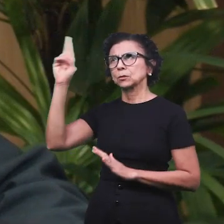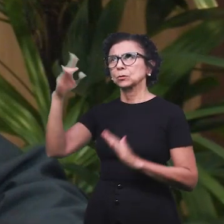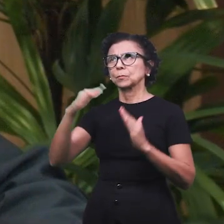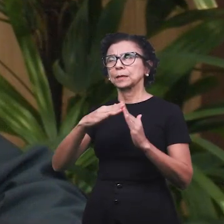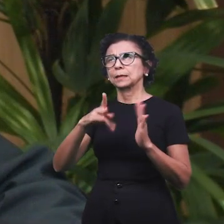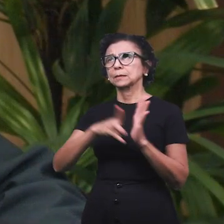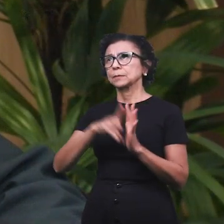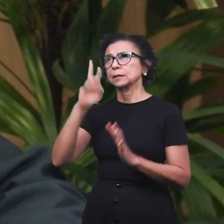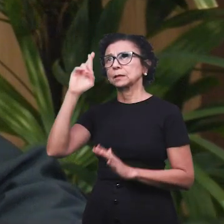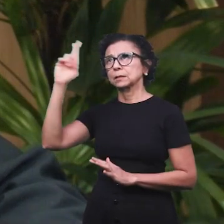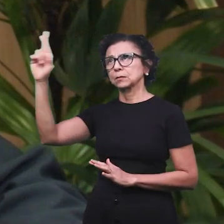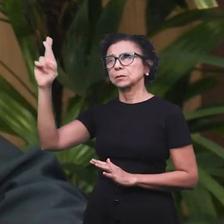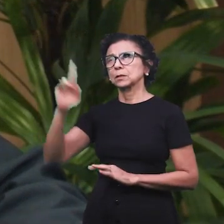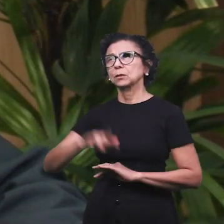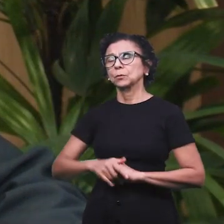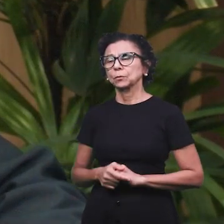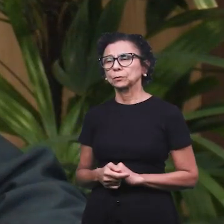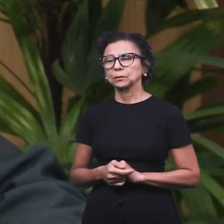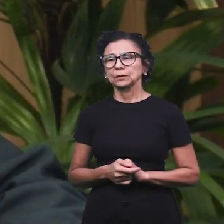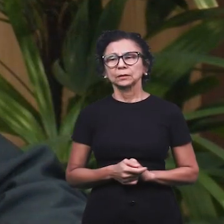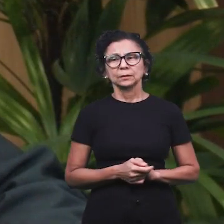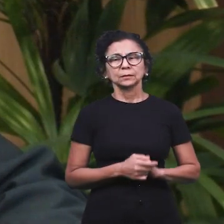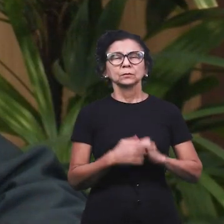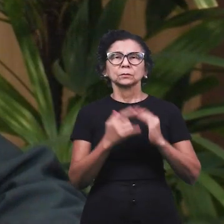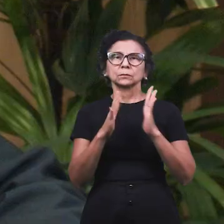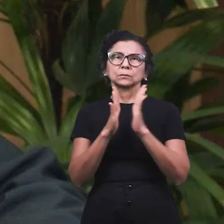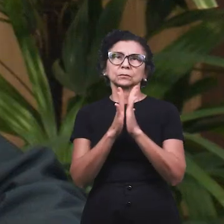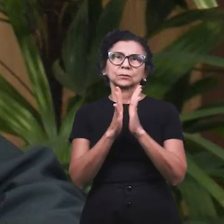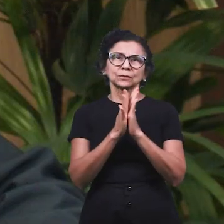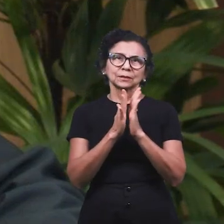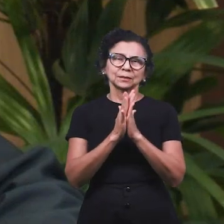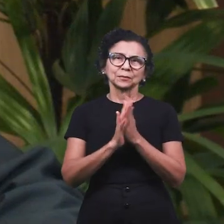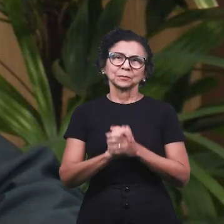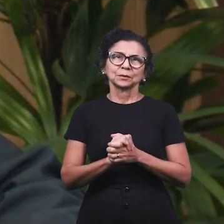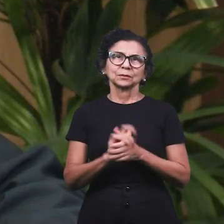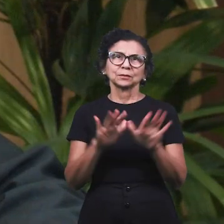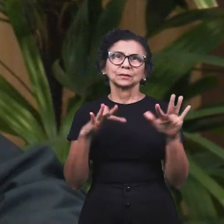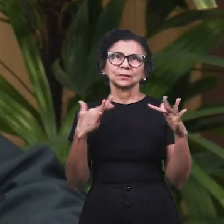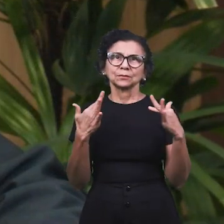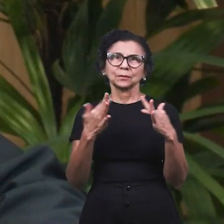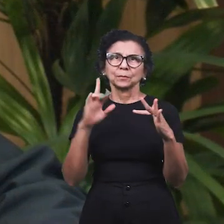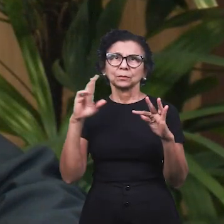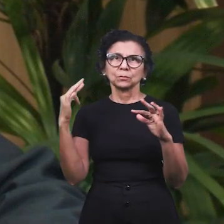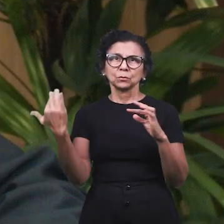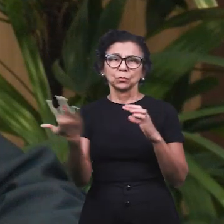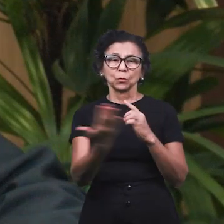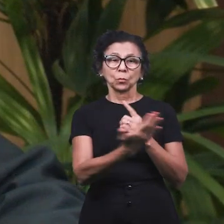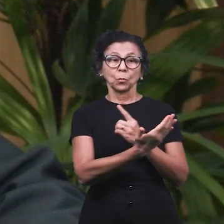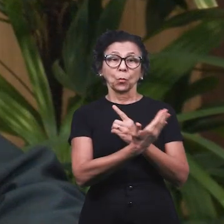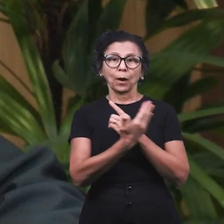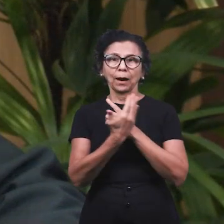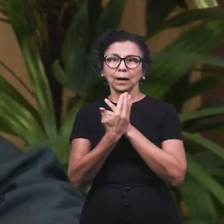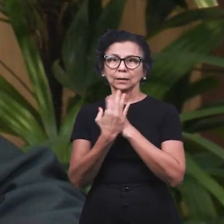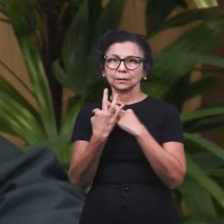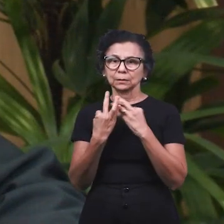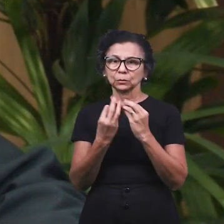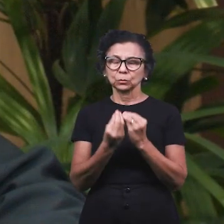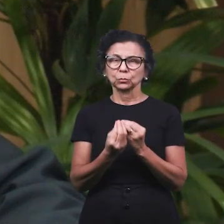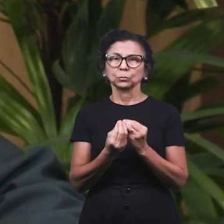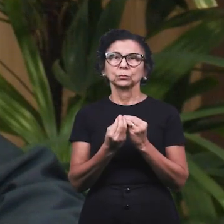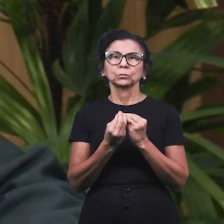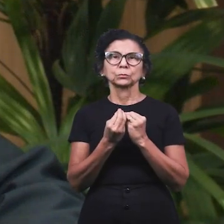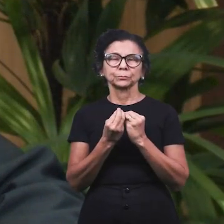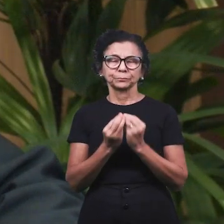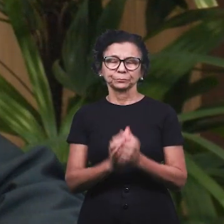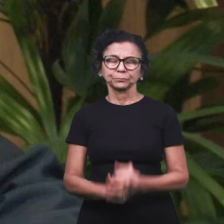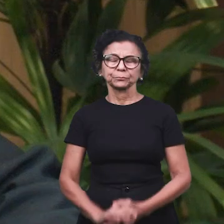ser o Senhor. E quando assim nós fazemos em oração, o nosso lar é guardado e preservado